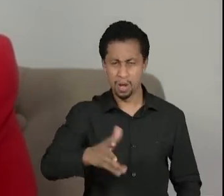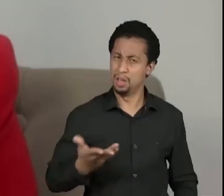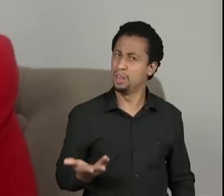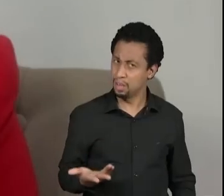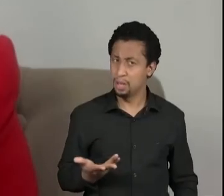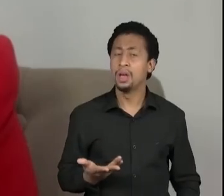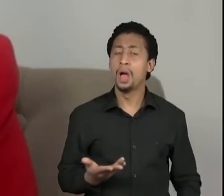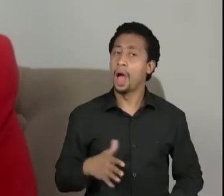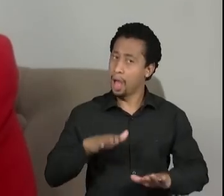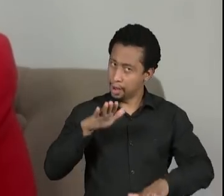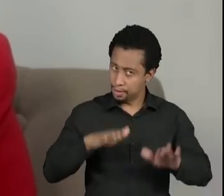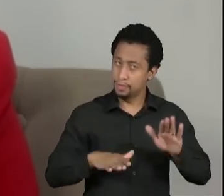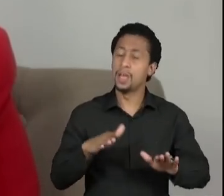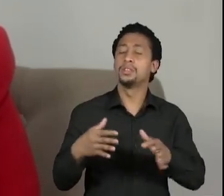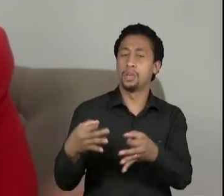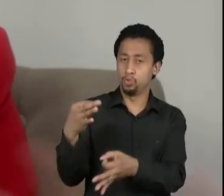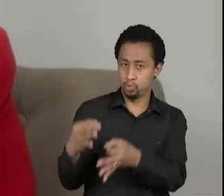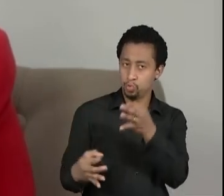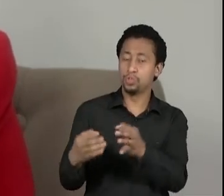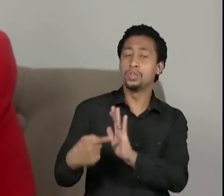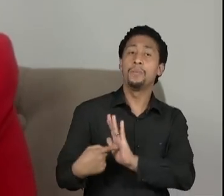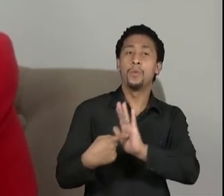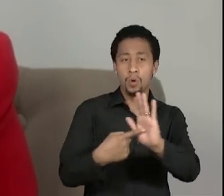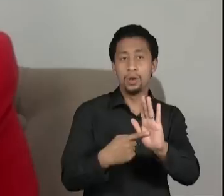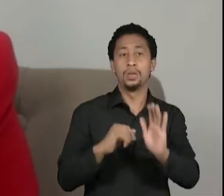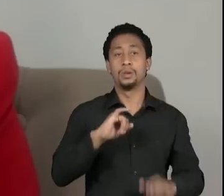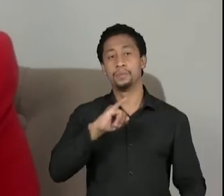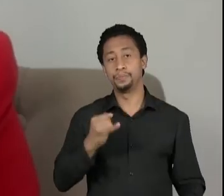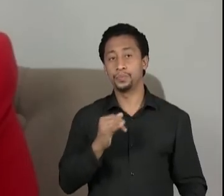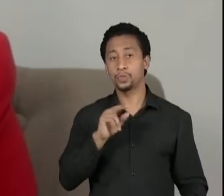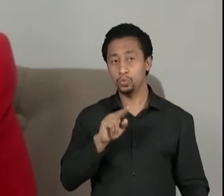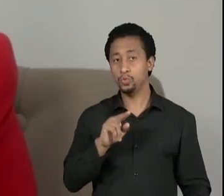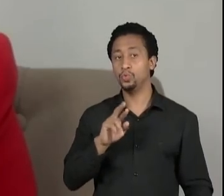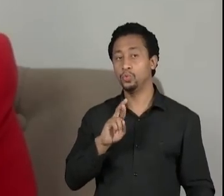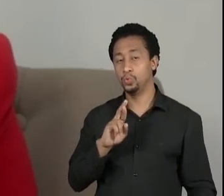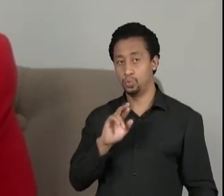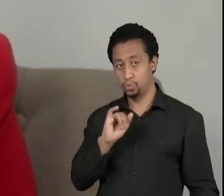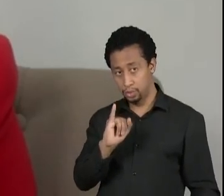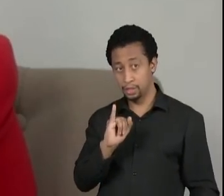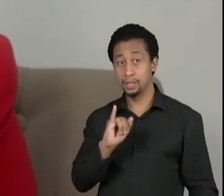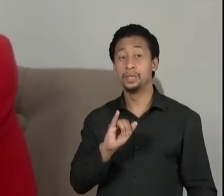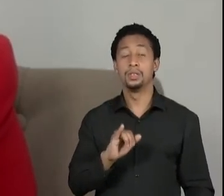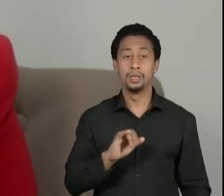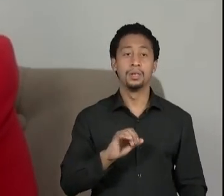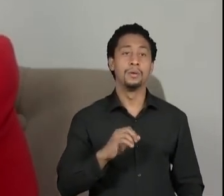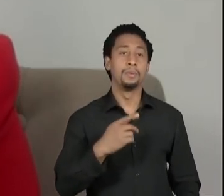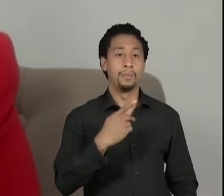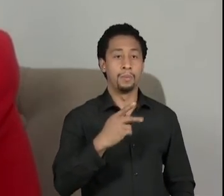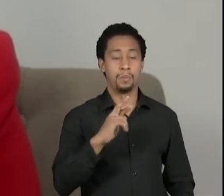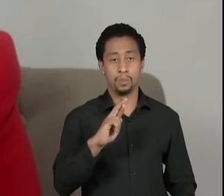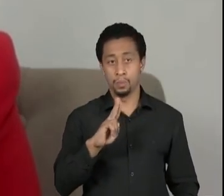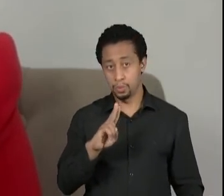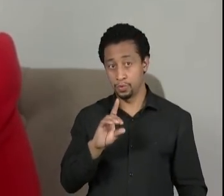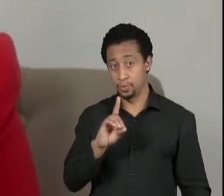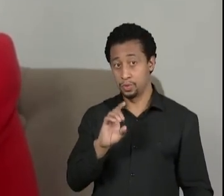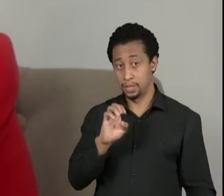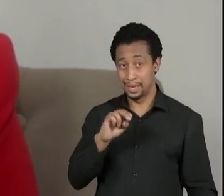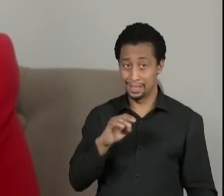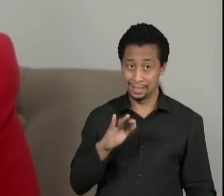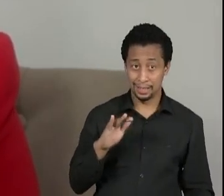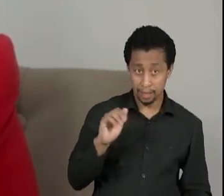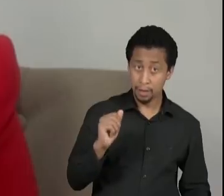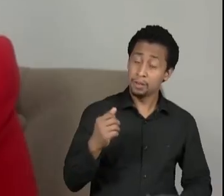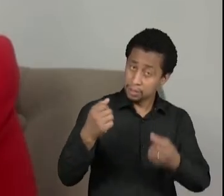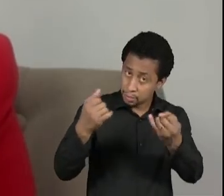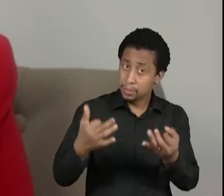em jurisprudência, né? Quando o Conselho Tutelar, eu conheço muitas famílias que praticam educação domiciliar e que quando o conselheiro